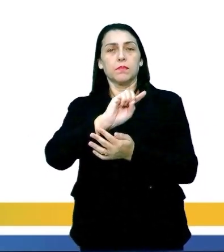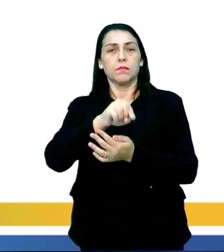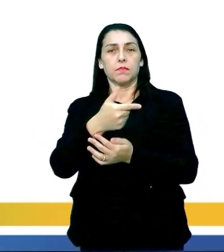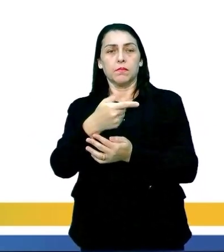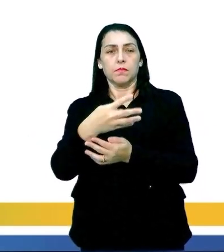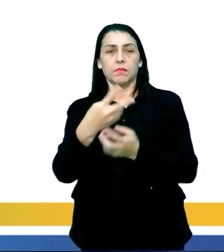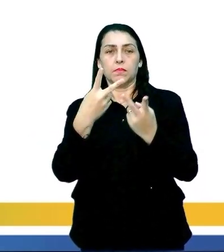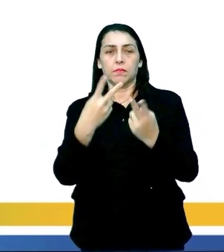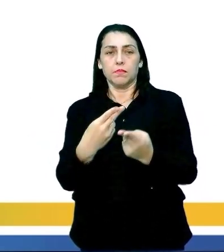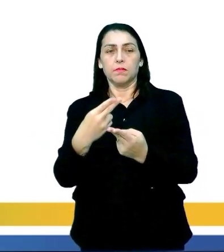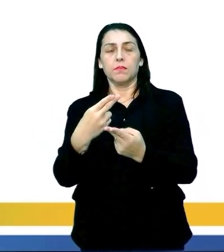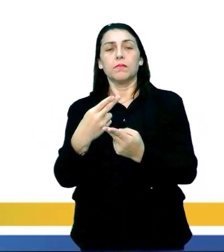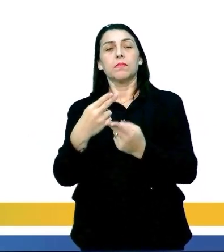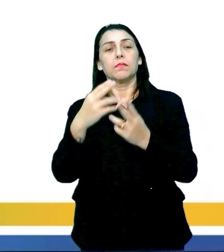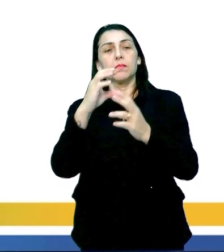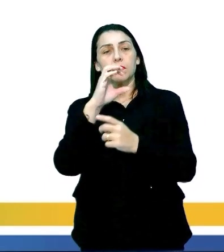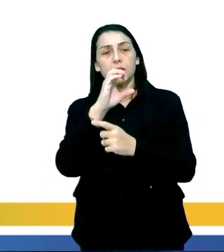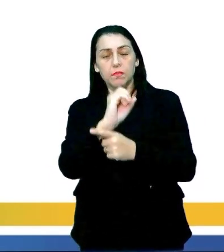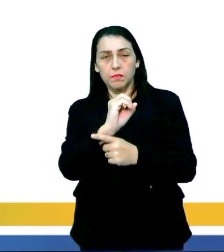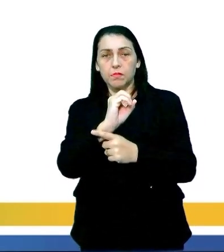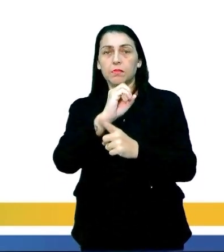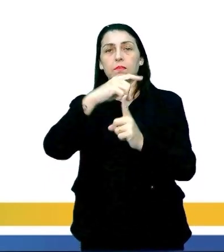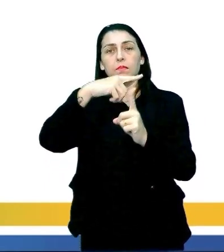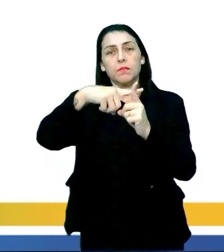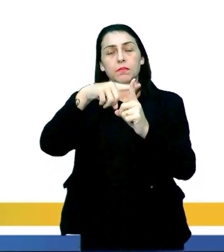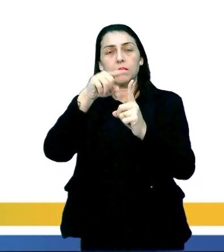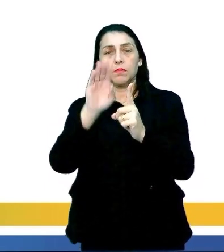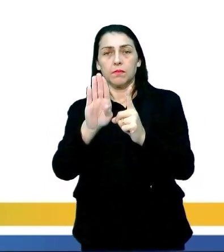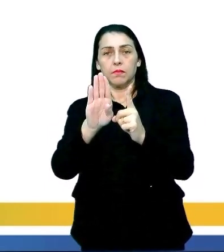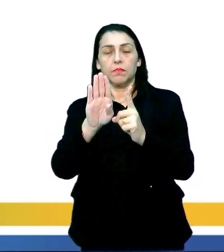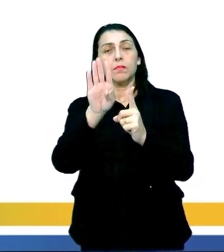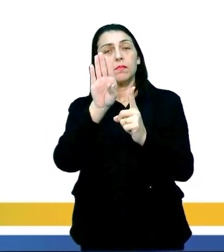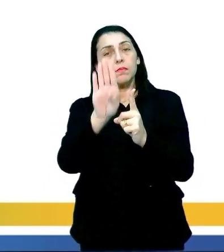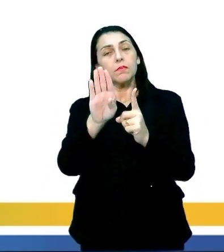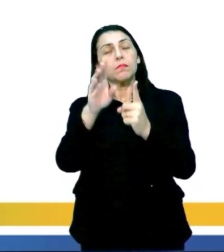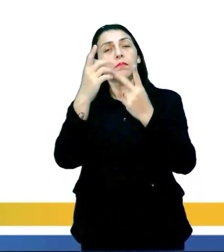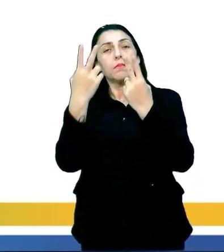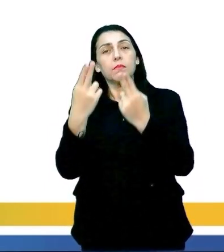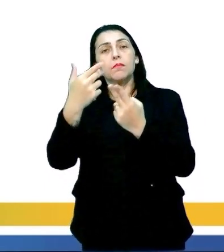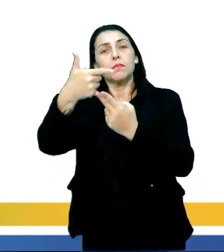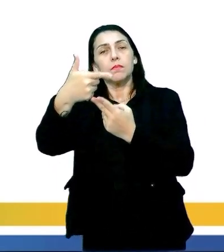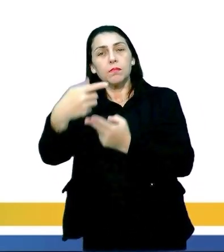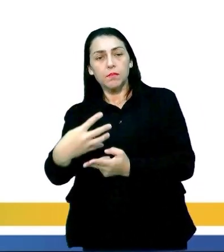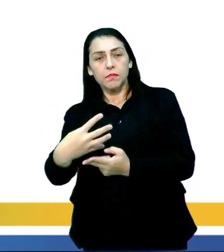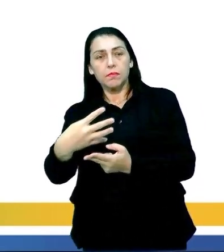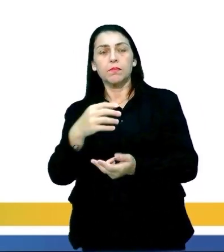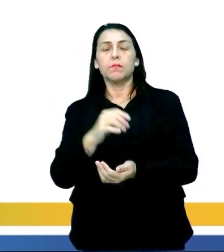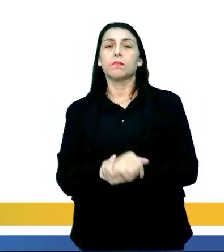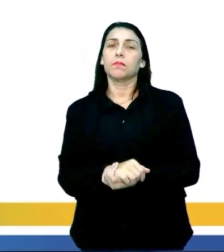é igual a 0 mais b, ou seja, b é igual a 24.